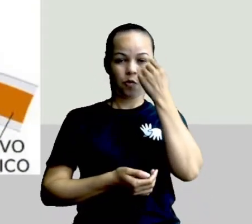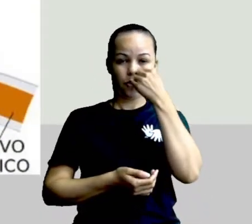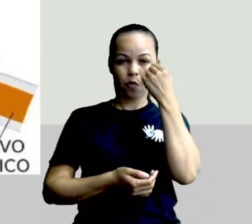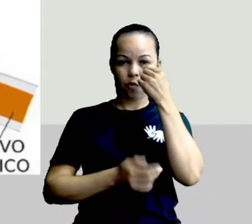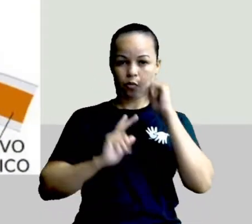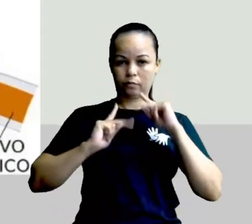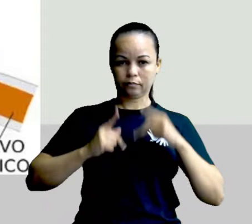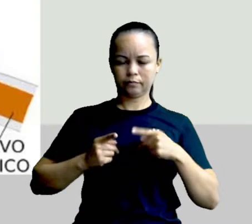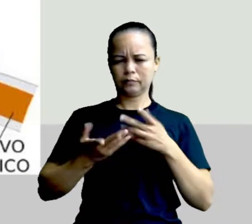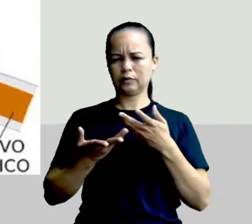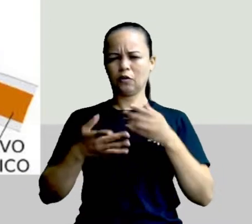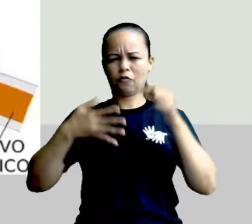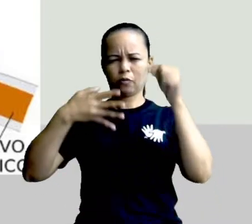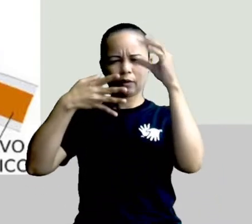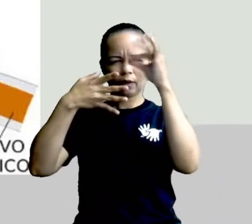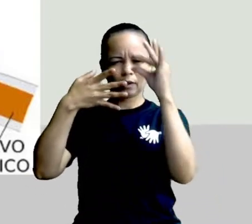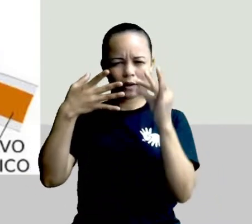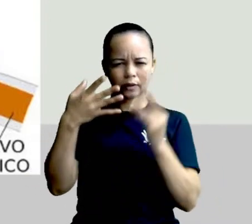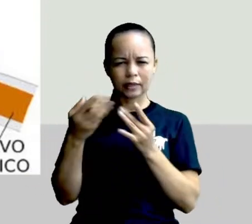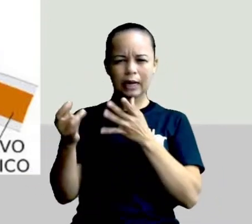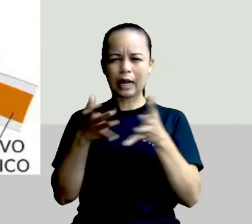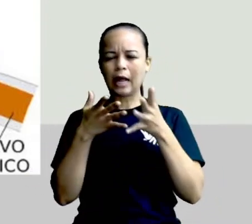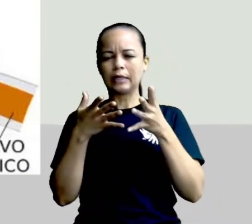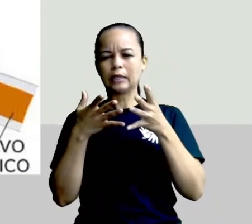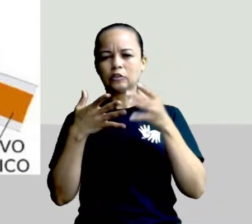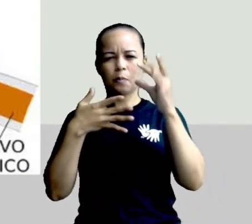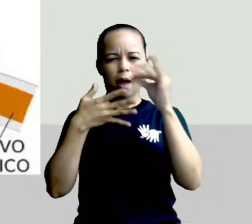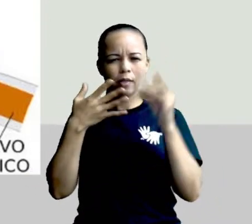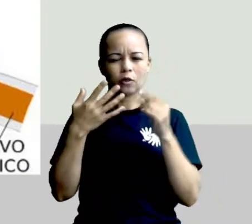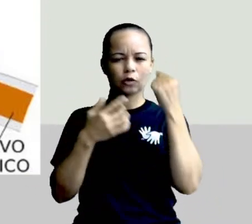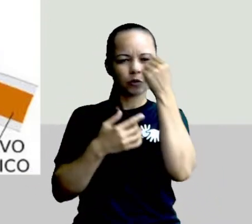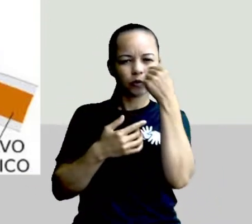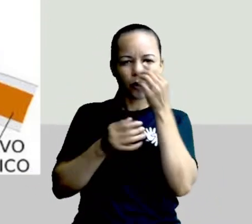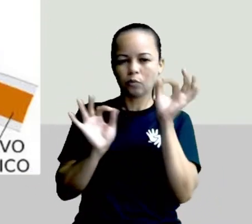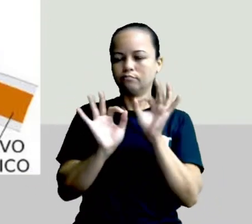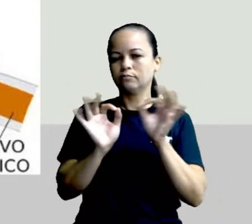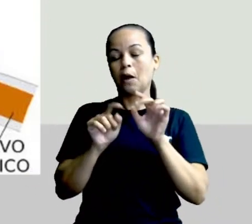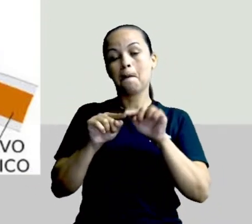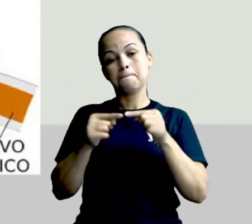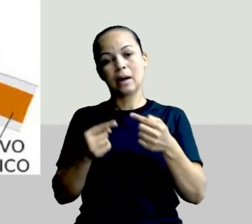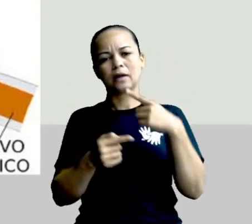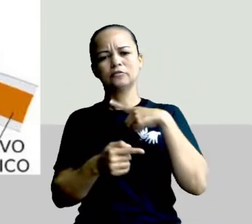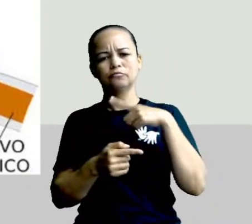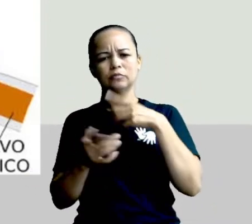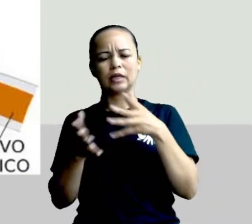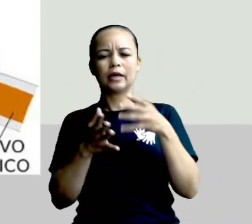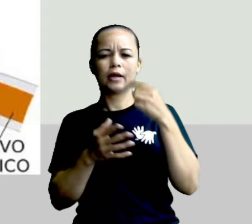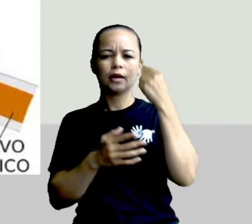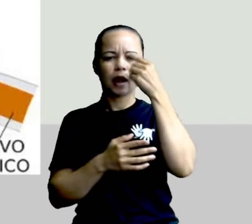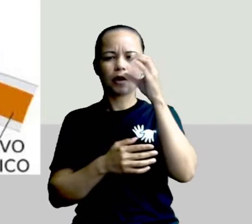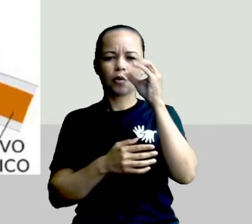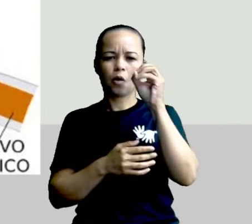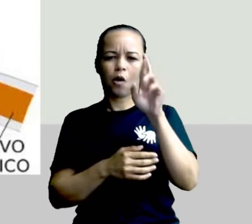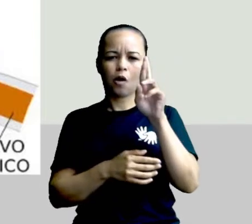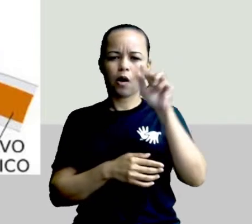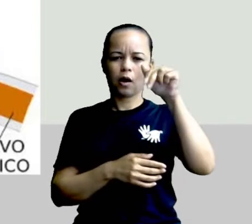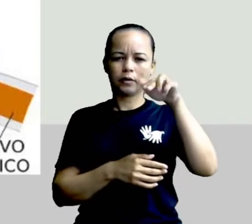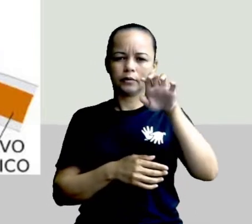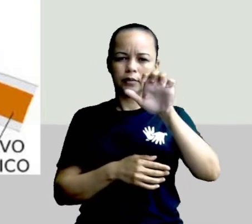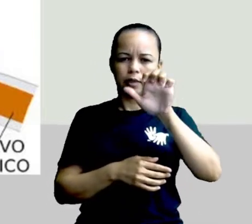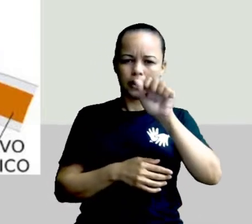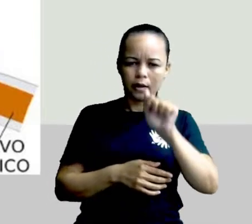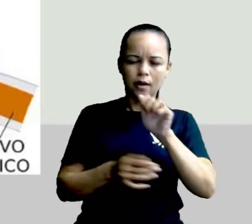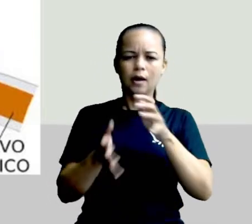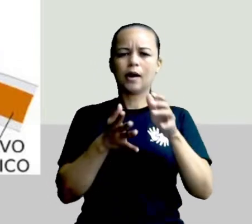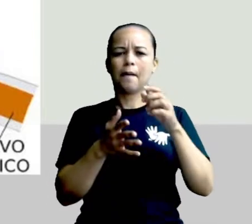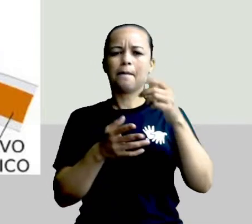tá? Não vou me detalhar muito aqui nas partes total do olho humano, tá bom? Mas você tem aí a